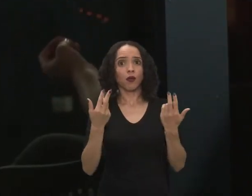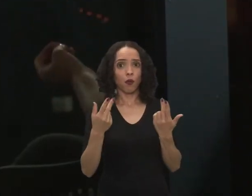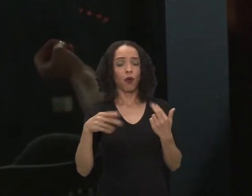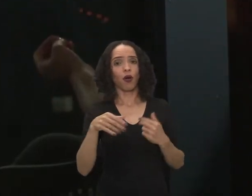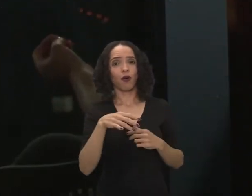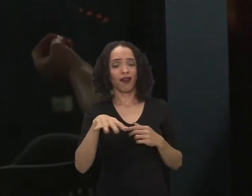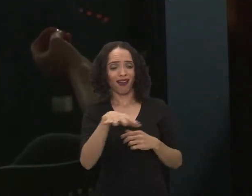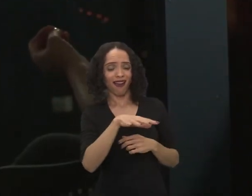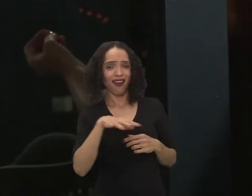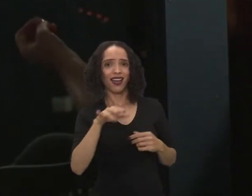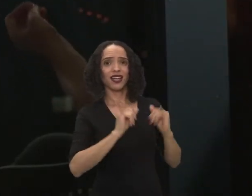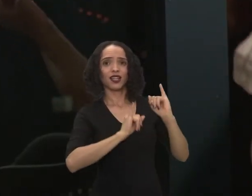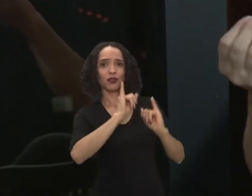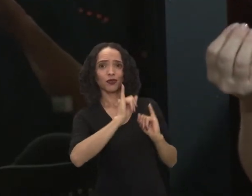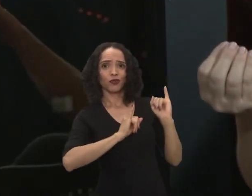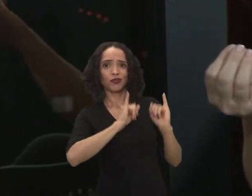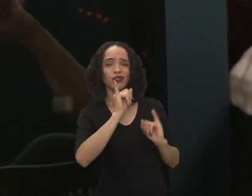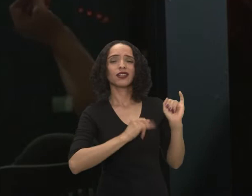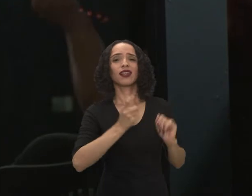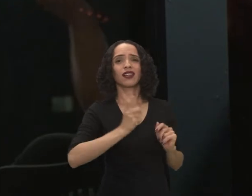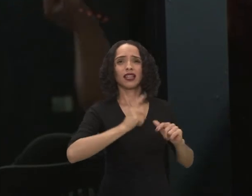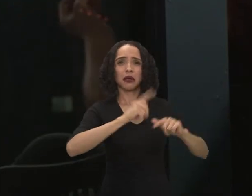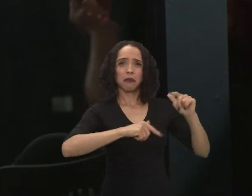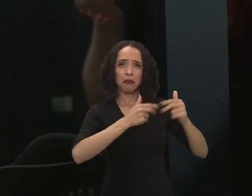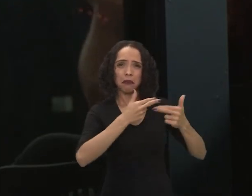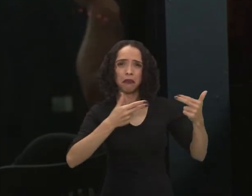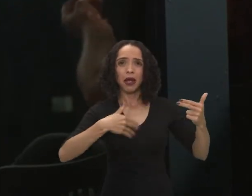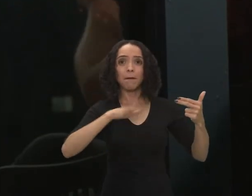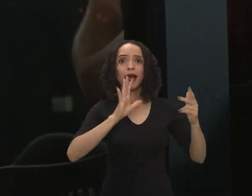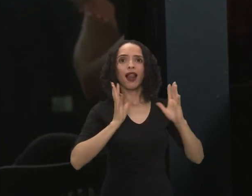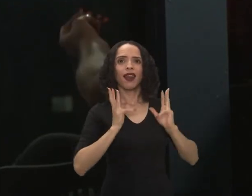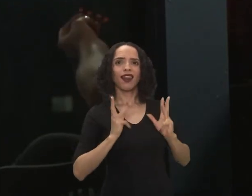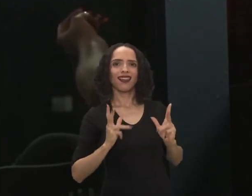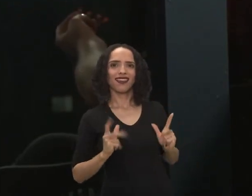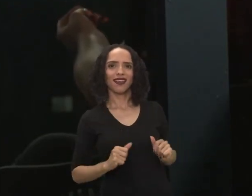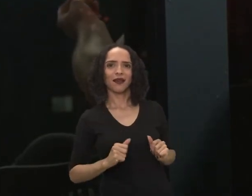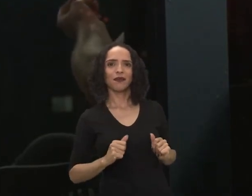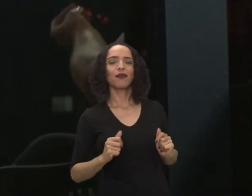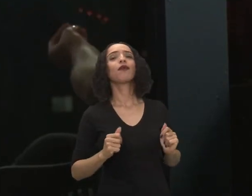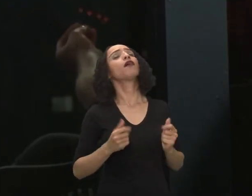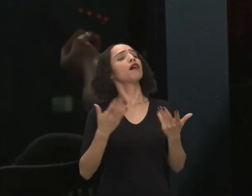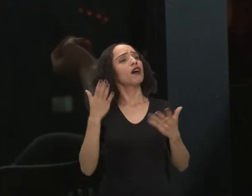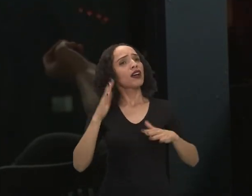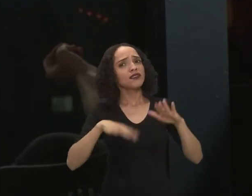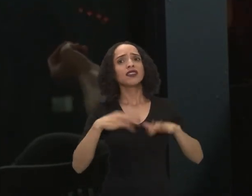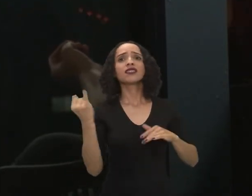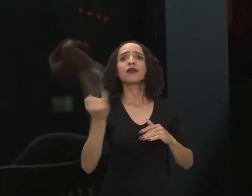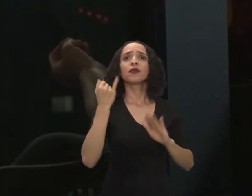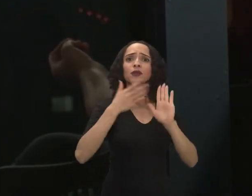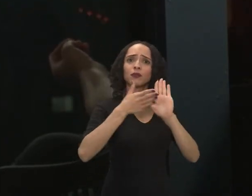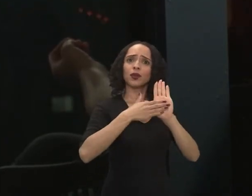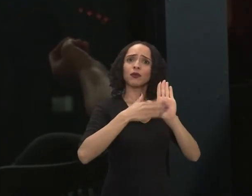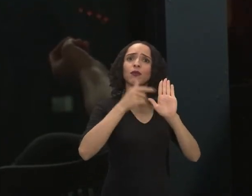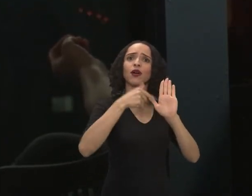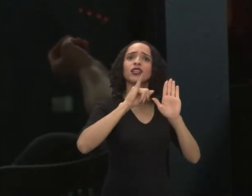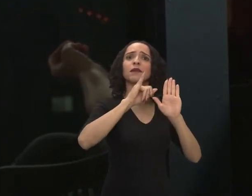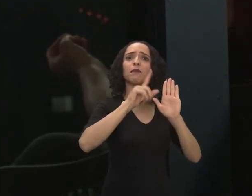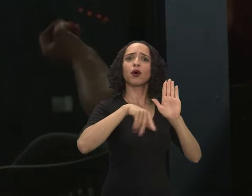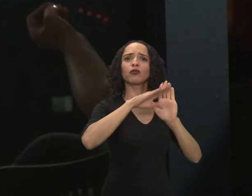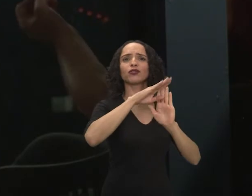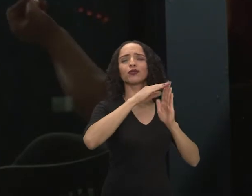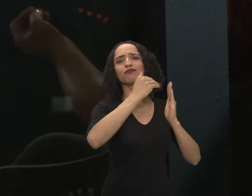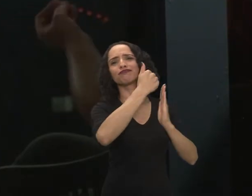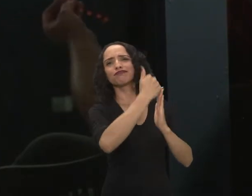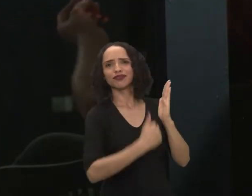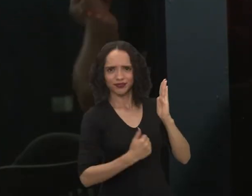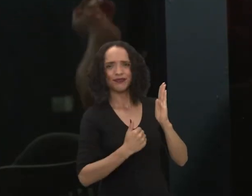setor produtivo, né? A indústria que produz um produto mais limpo pode pagar menos impostos, né?